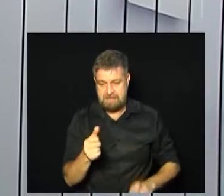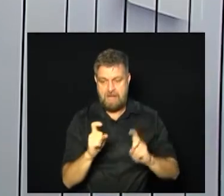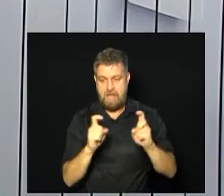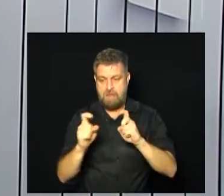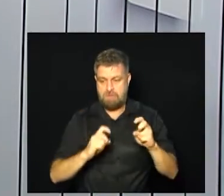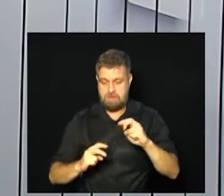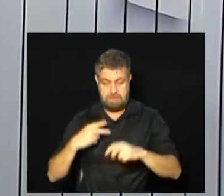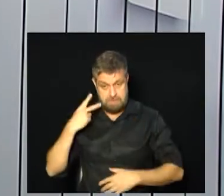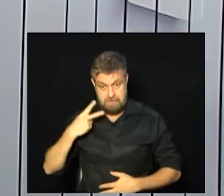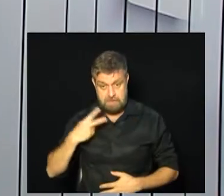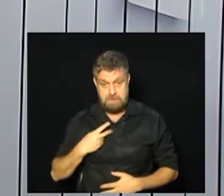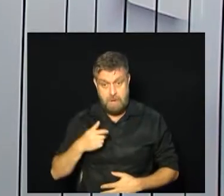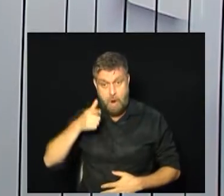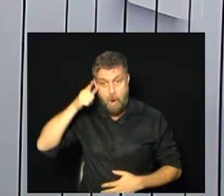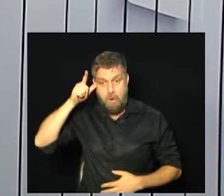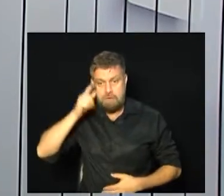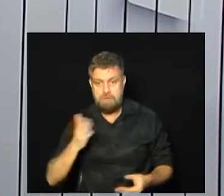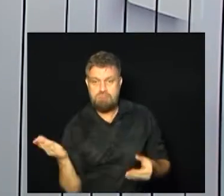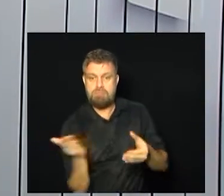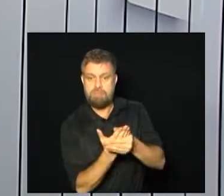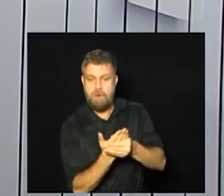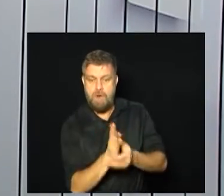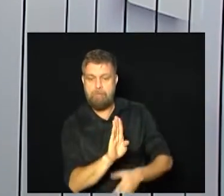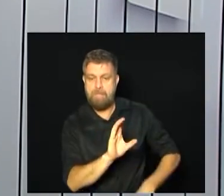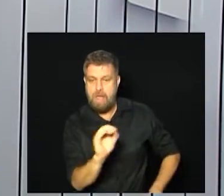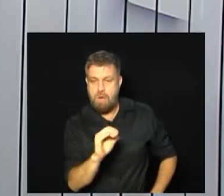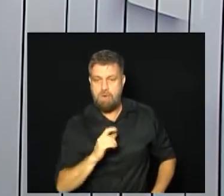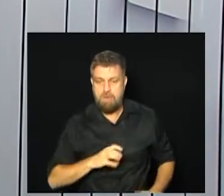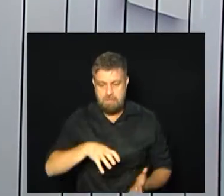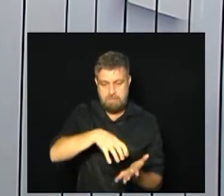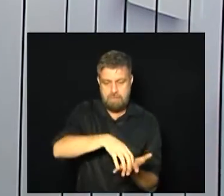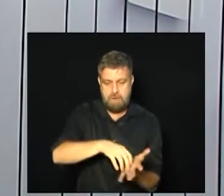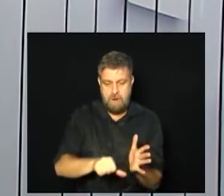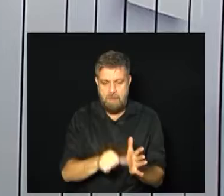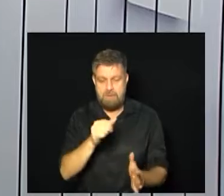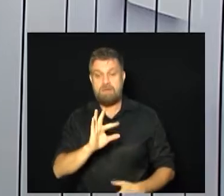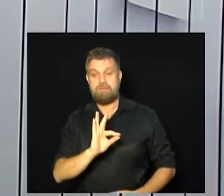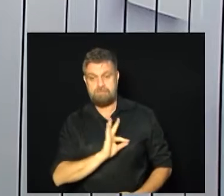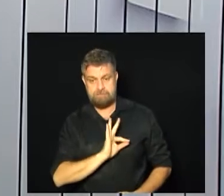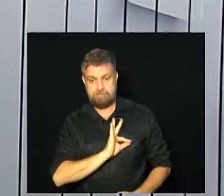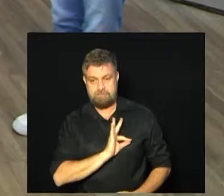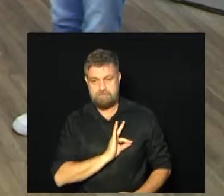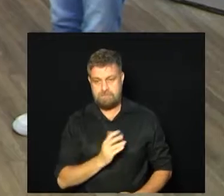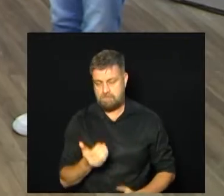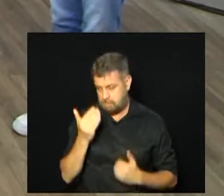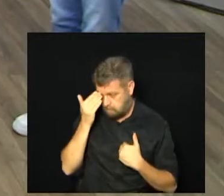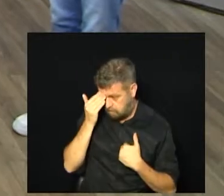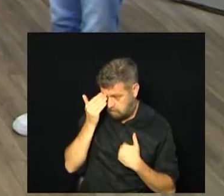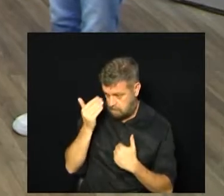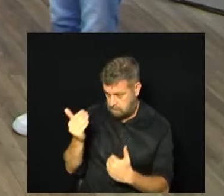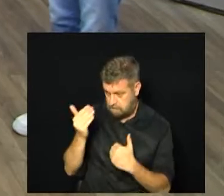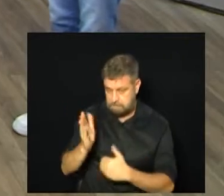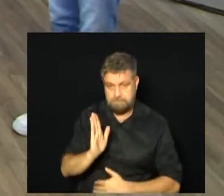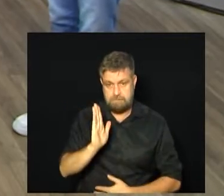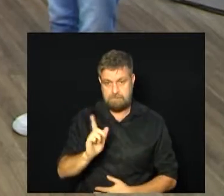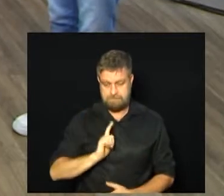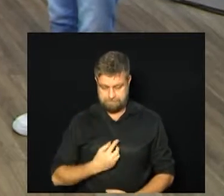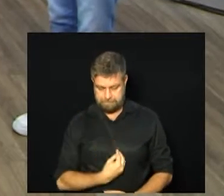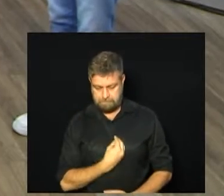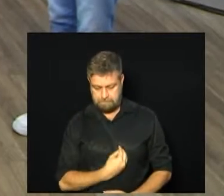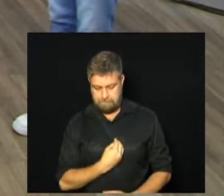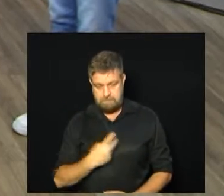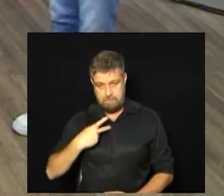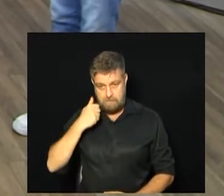e que ontem registrou o boletim de ocorrência no 1º Distrito Policial. Então já agradeço desde já a sua